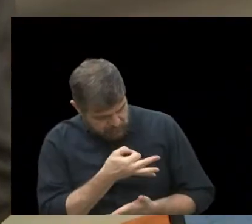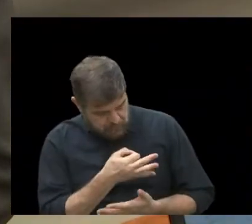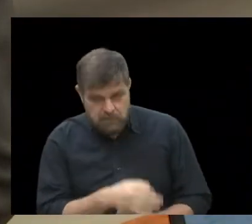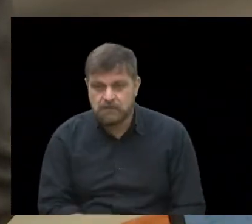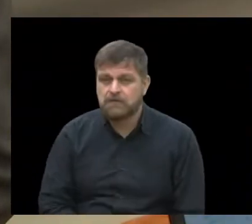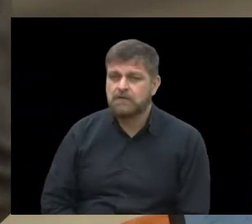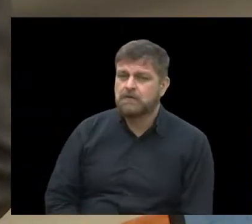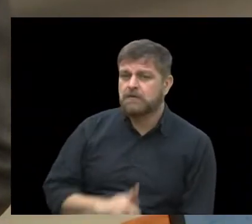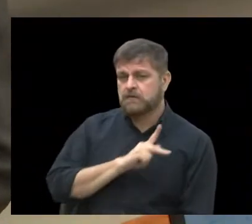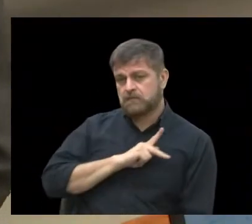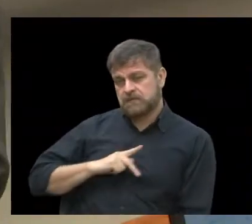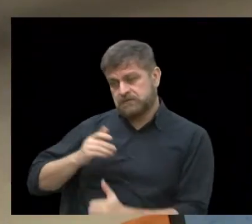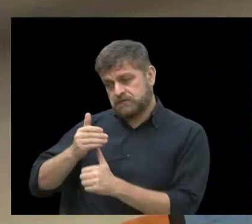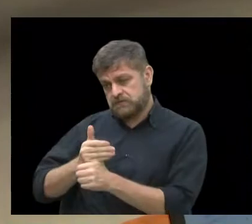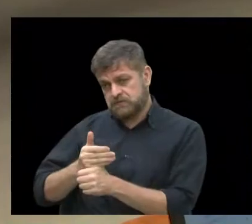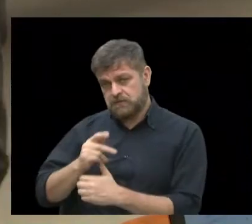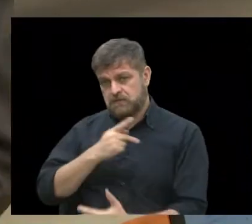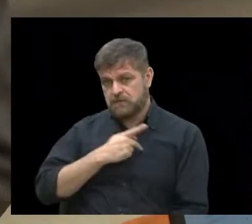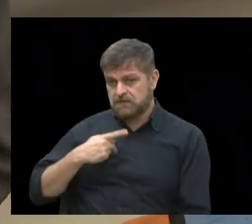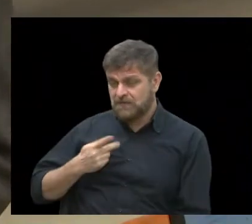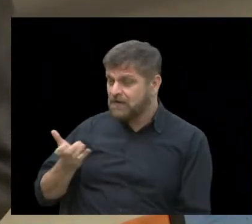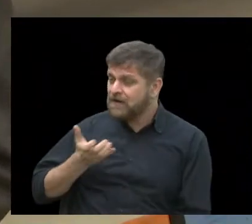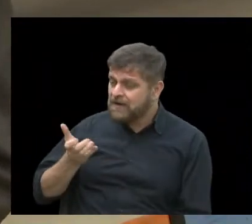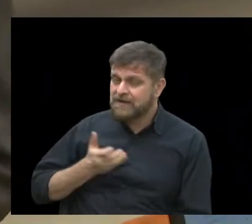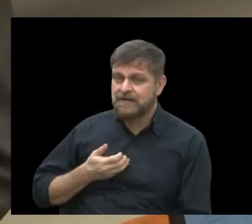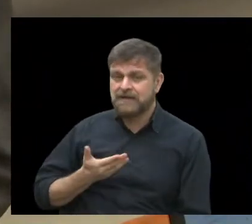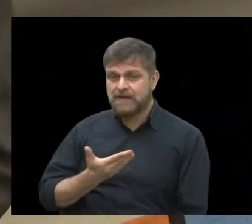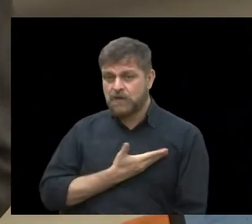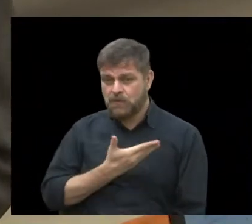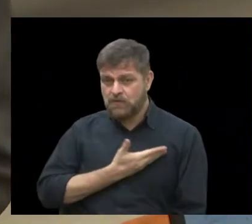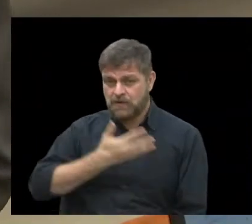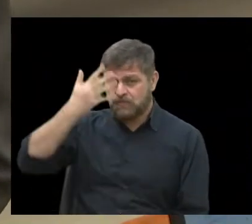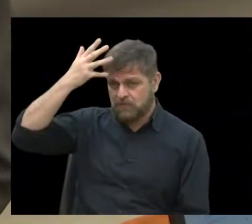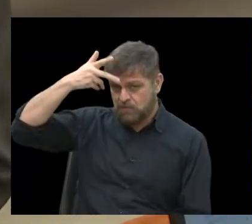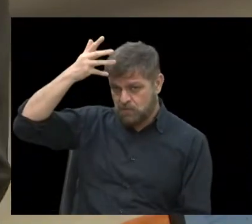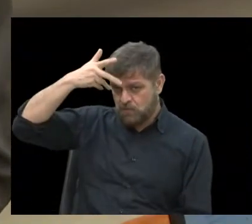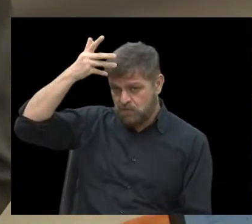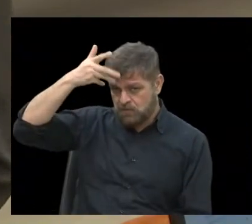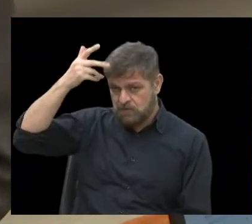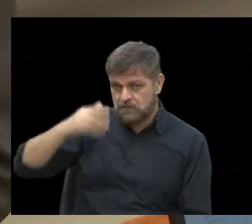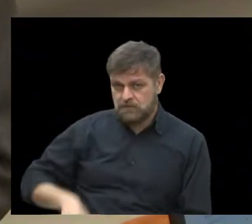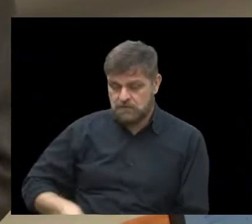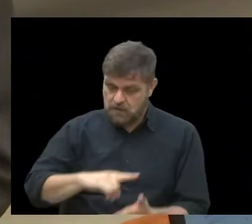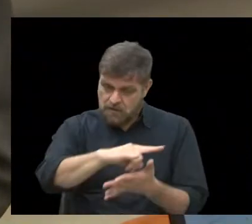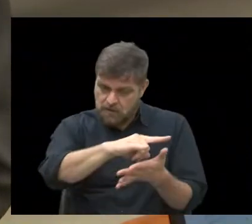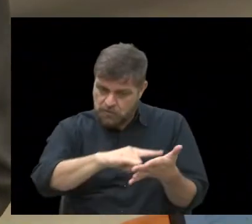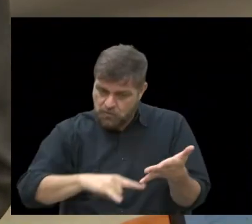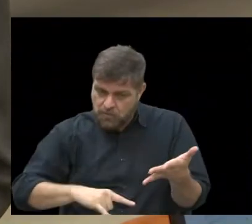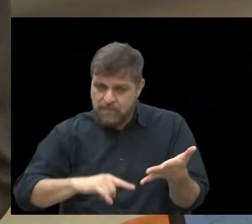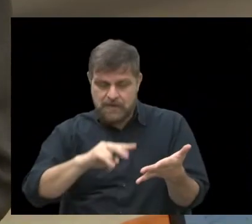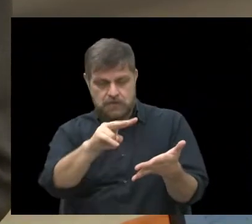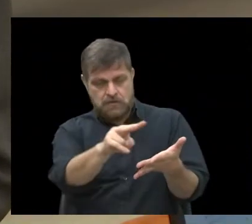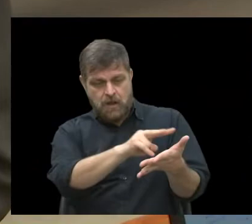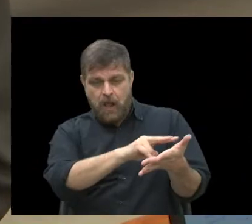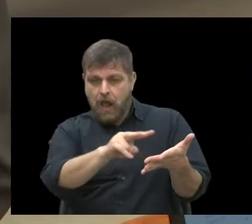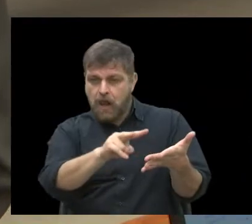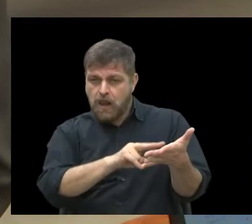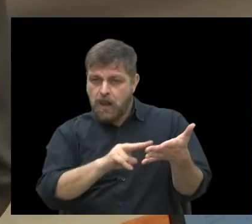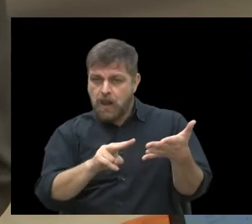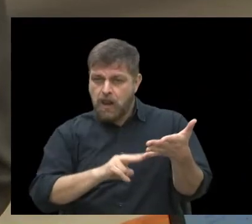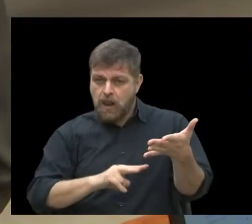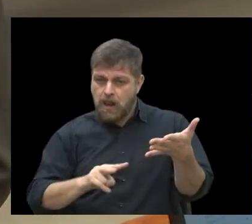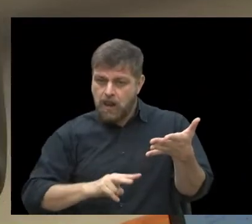presidente, pastor Elias Azevedo, eu gostaria que o nobre amigo, colega, vereador Rodrigo da Farmadic, fizesse a leitura na íntegra